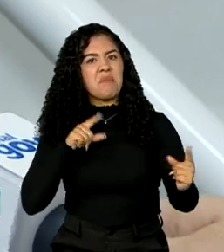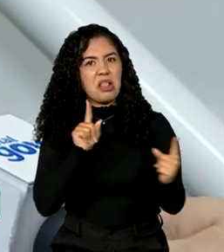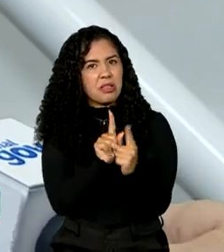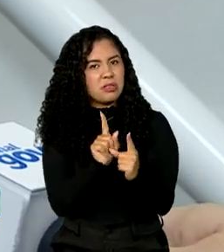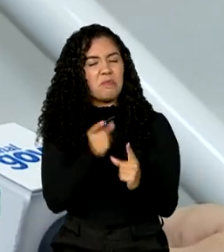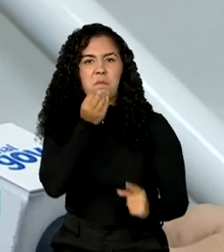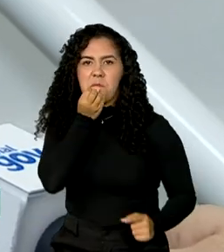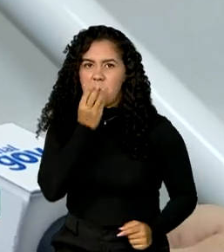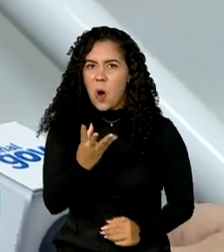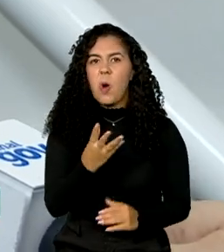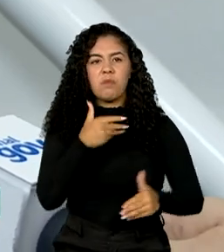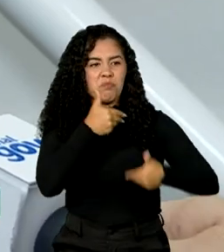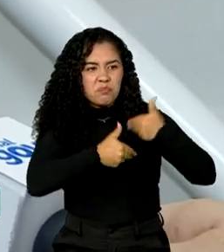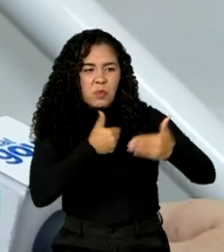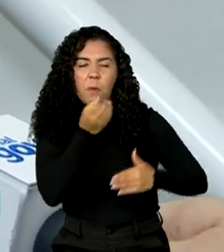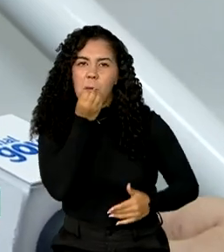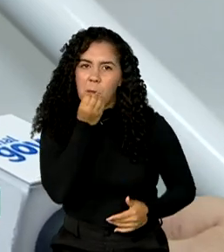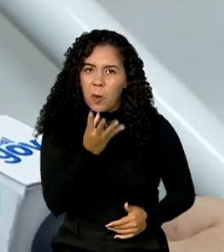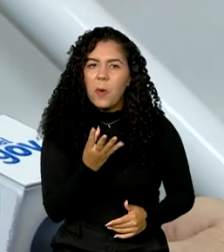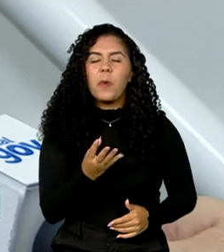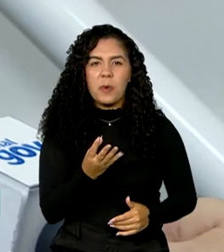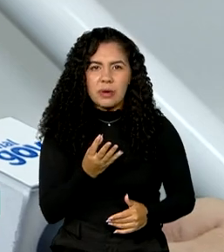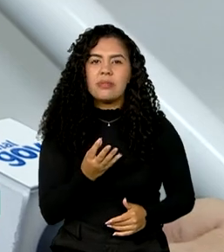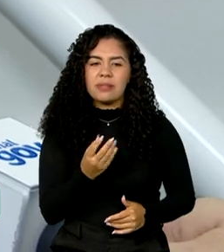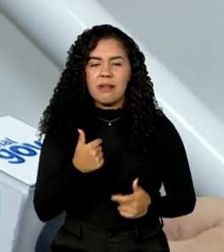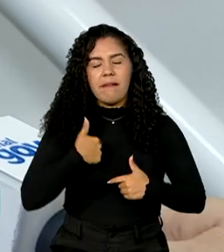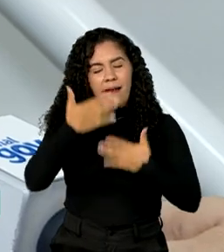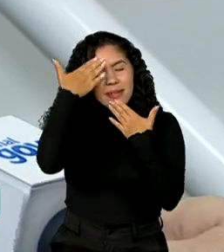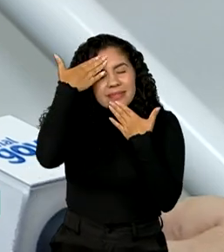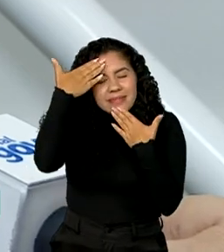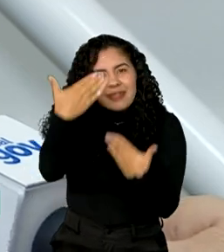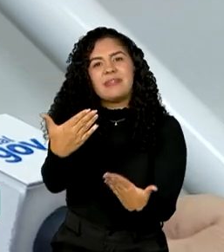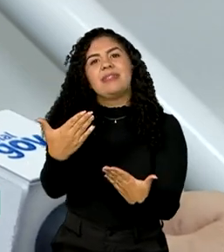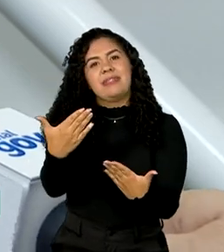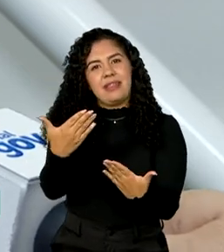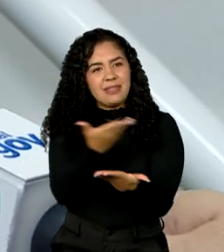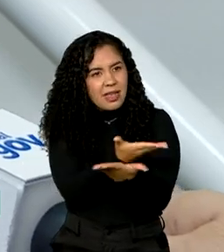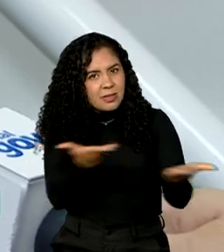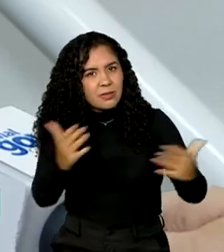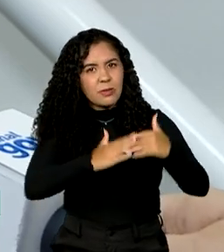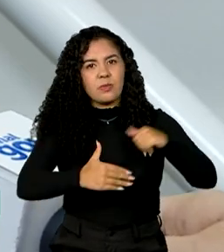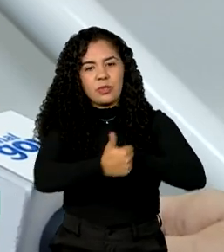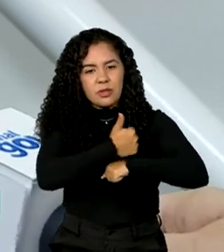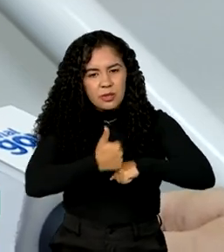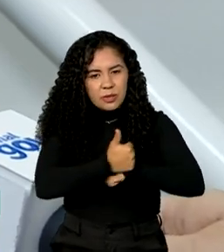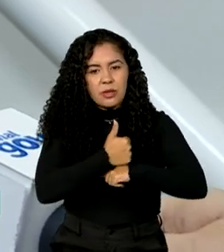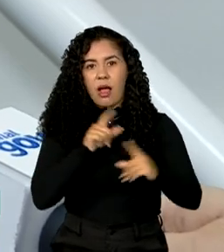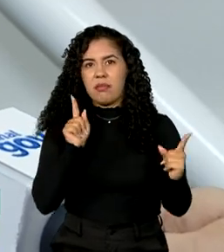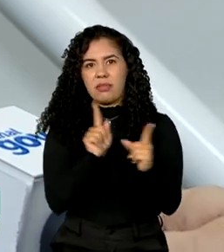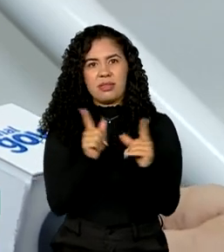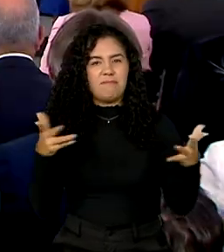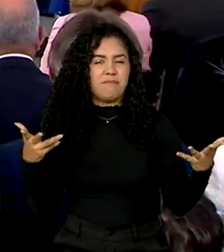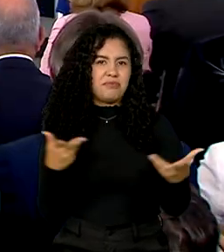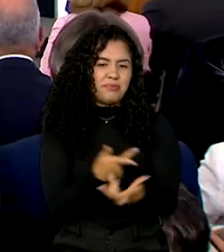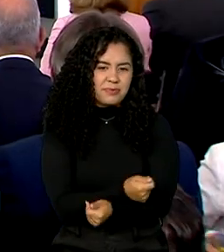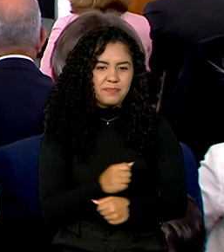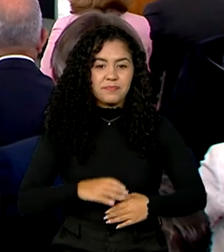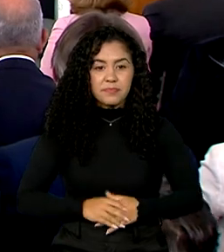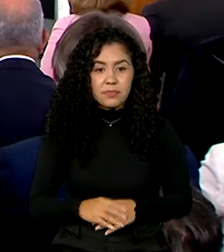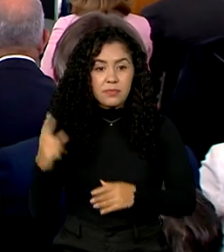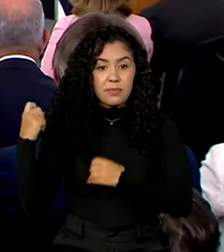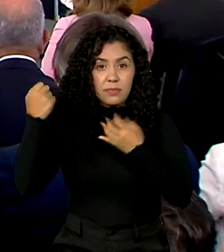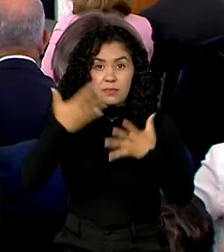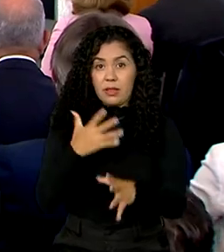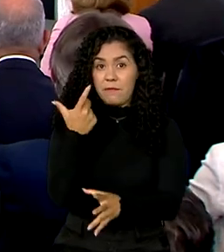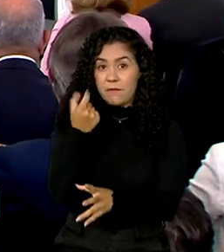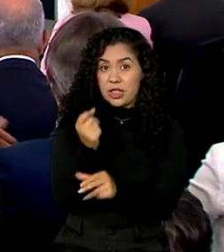atendido, me atendeu muito bem, agradeço muito a eles, meu atendimento foi muito bom. Ao completar